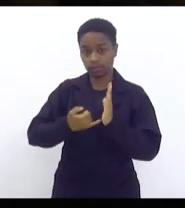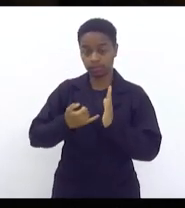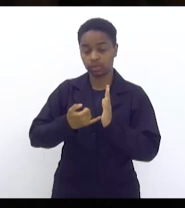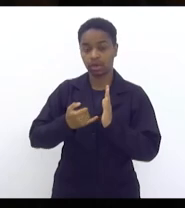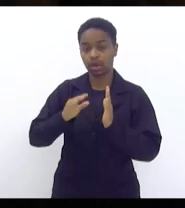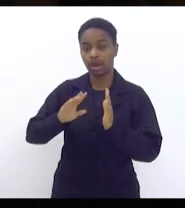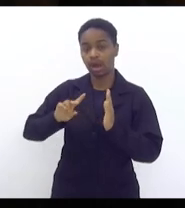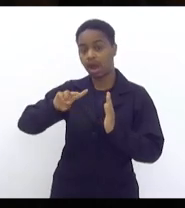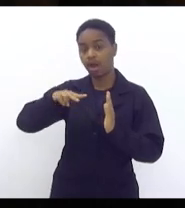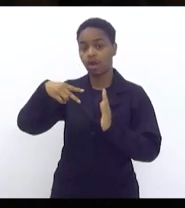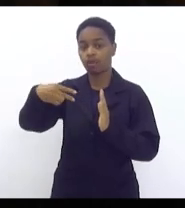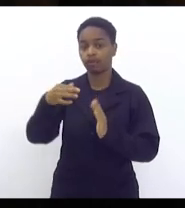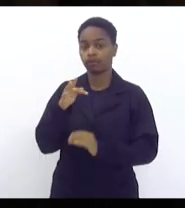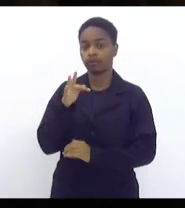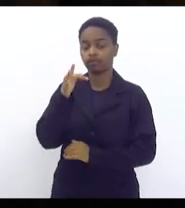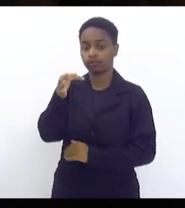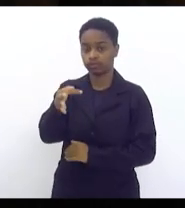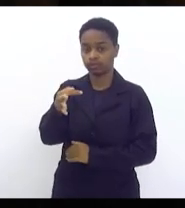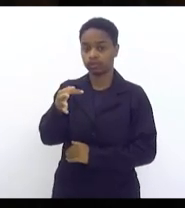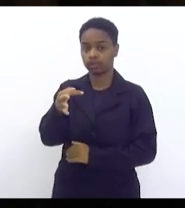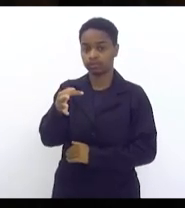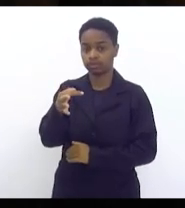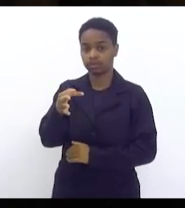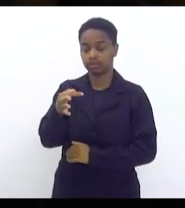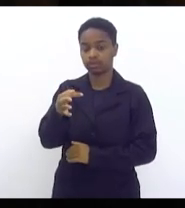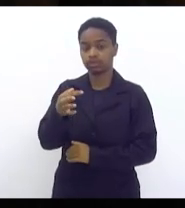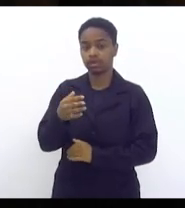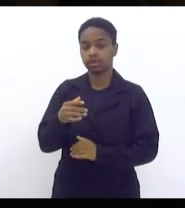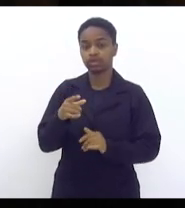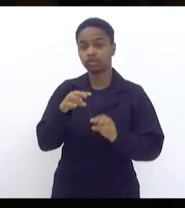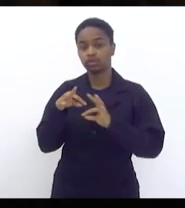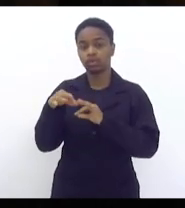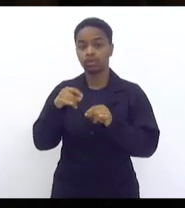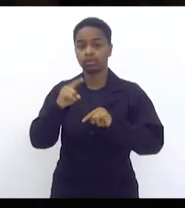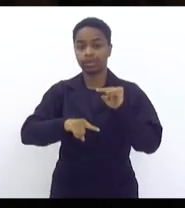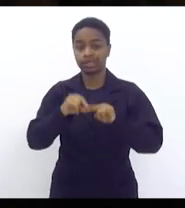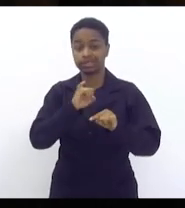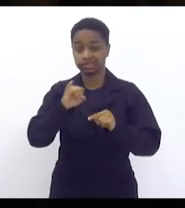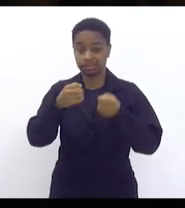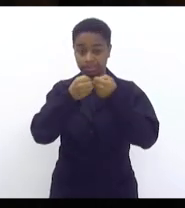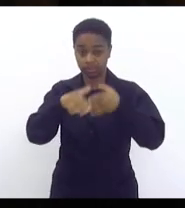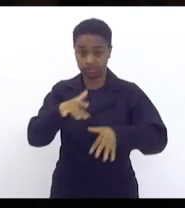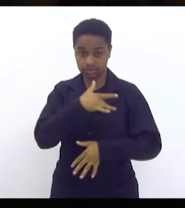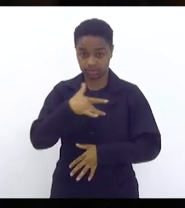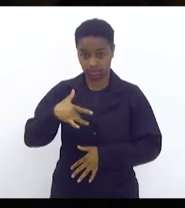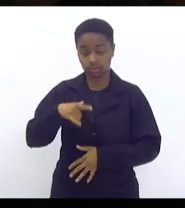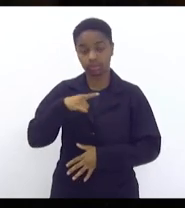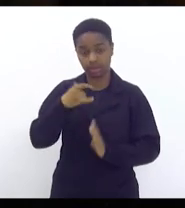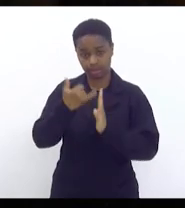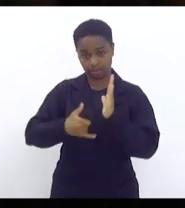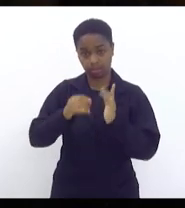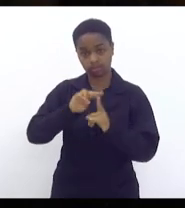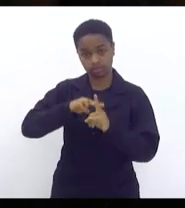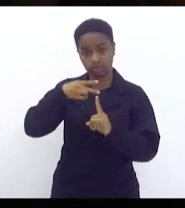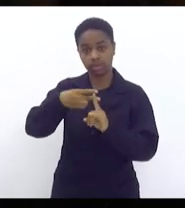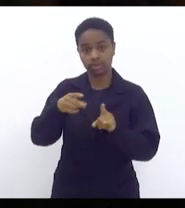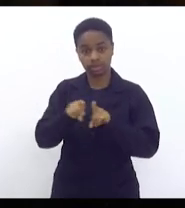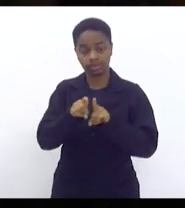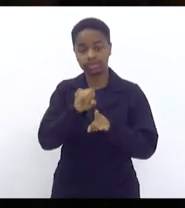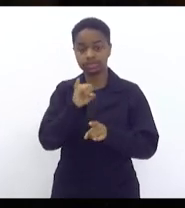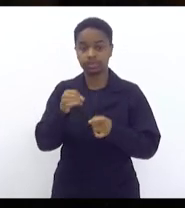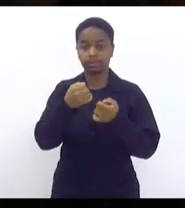União futuramente, exatamente sobre todos os produtos nocivos à saúde e ao meio